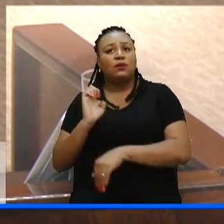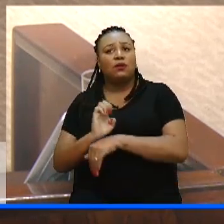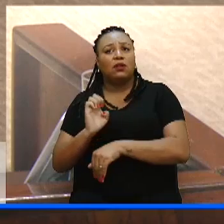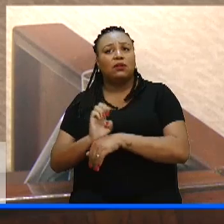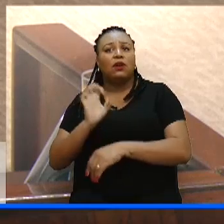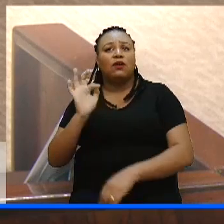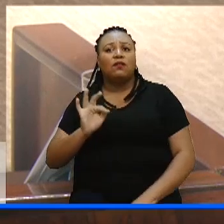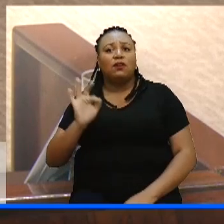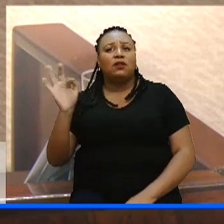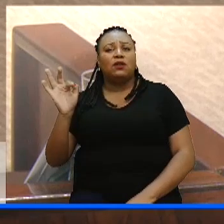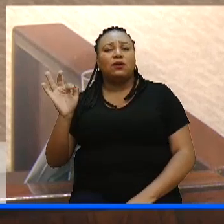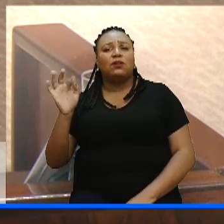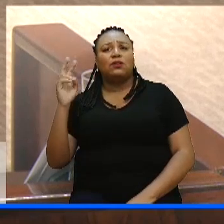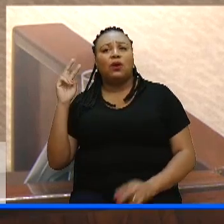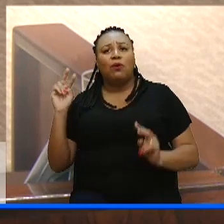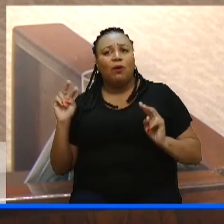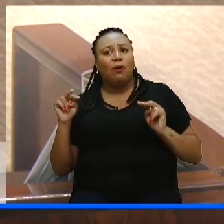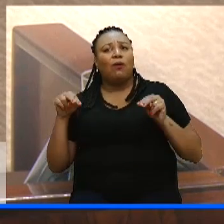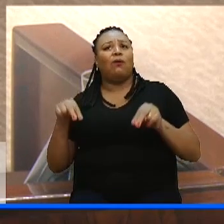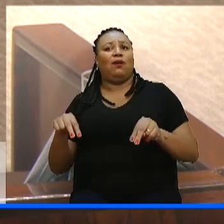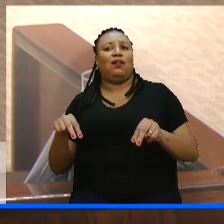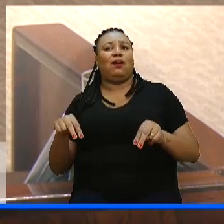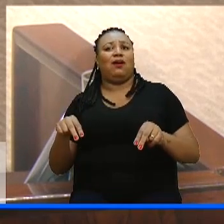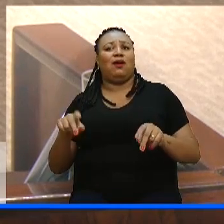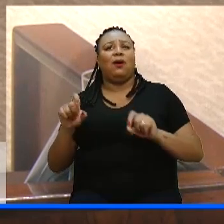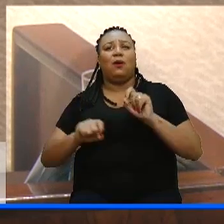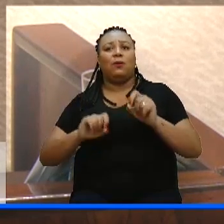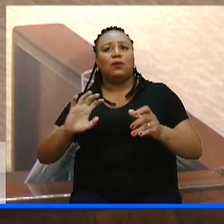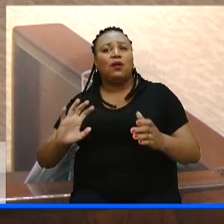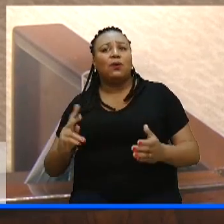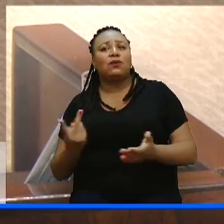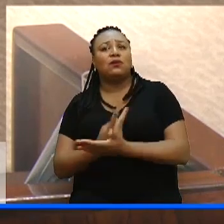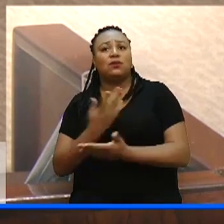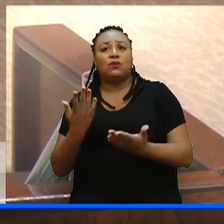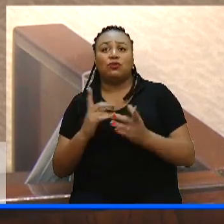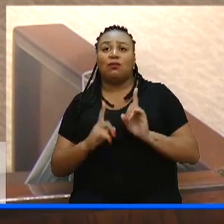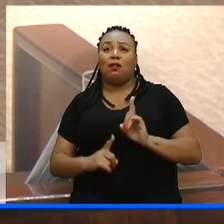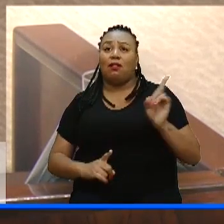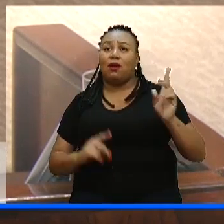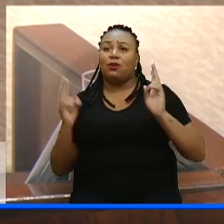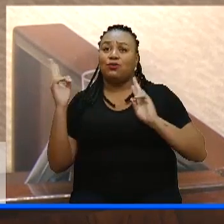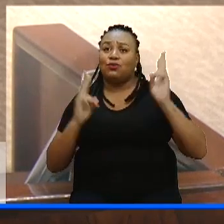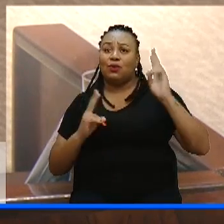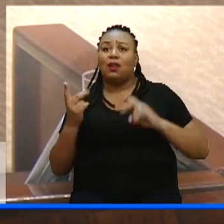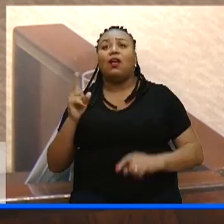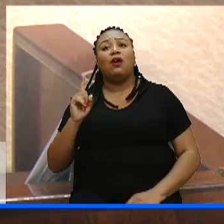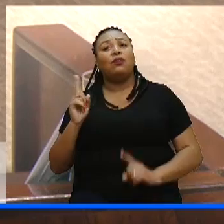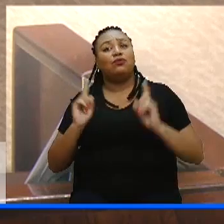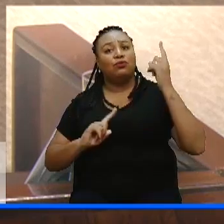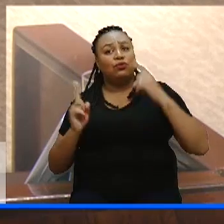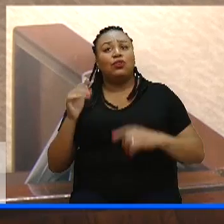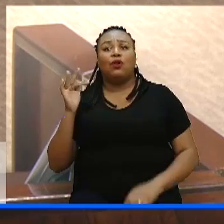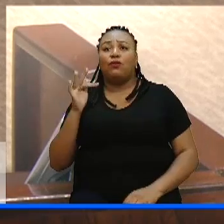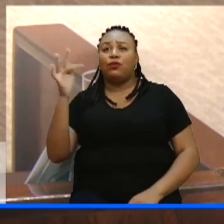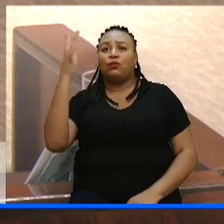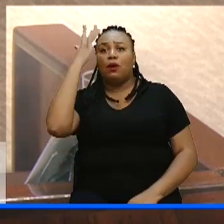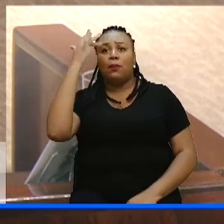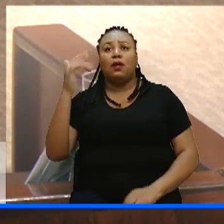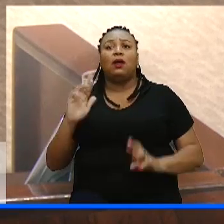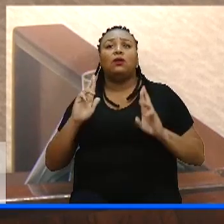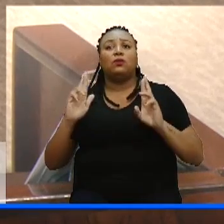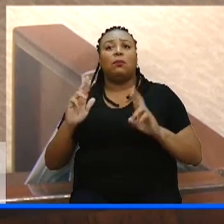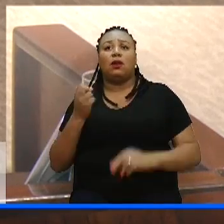não olhar o que está acontecendo o que está acontecendo hoje no chile será o nosso futuro de amanhã eu espero que isso não venha